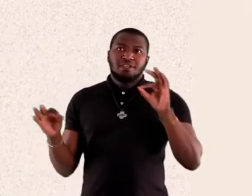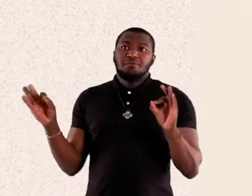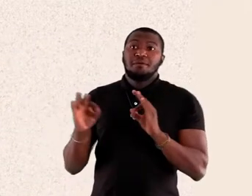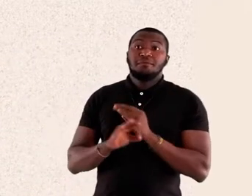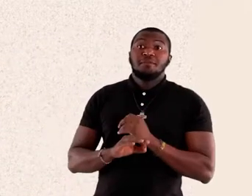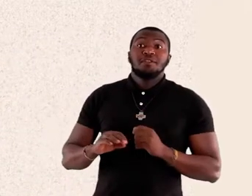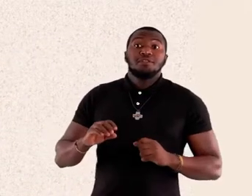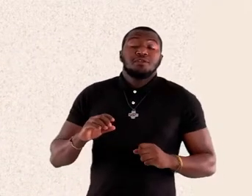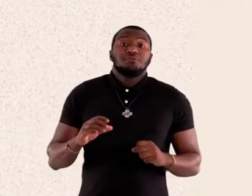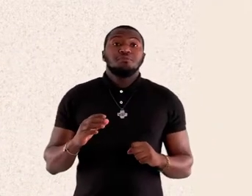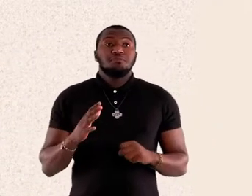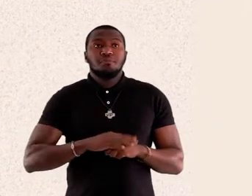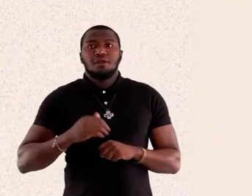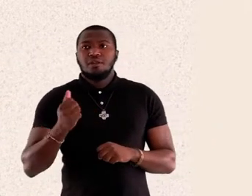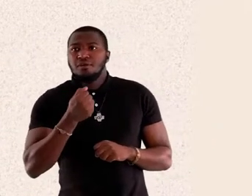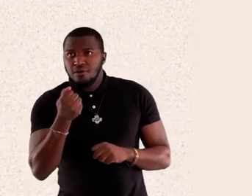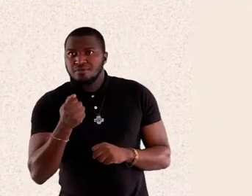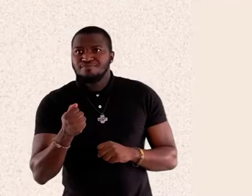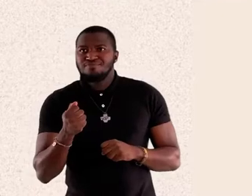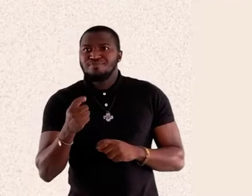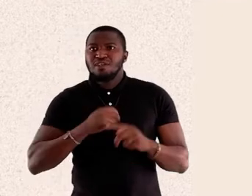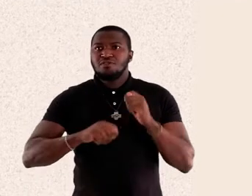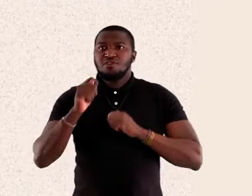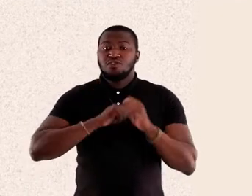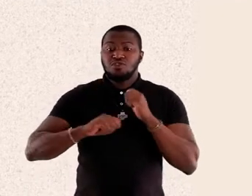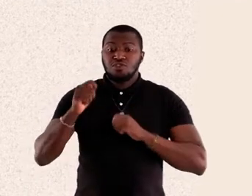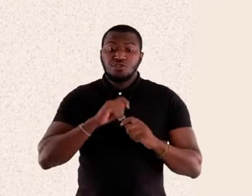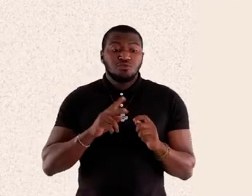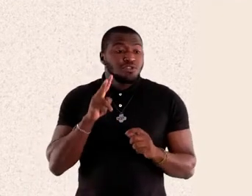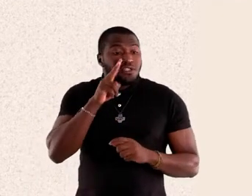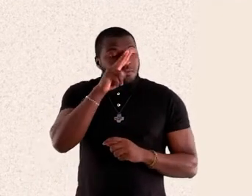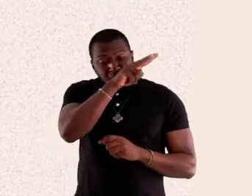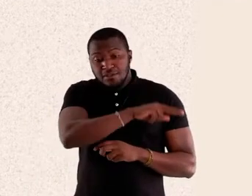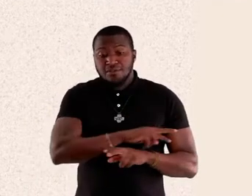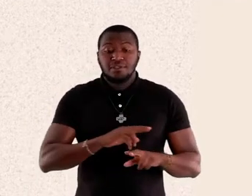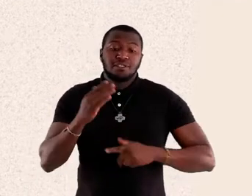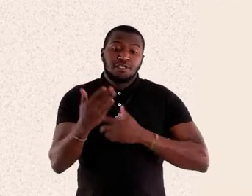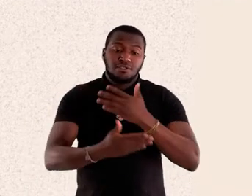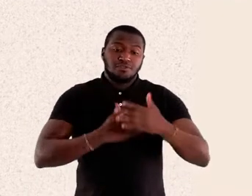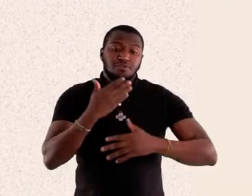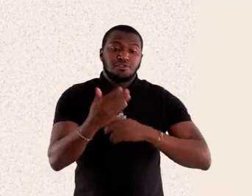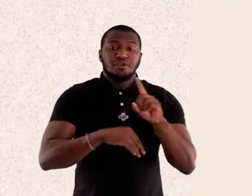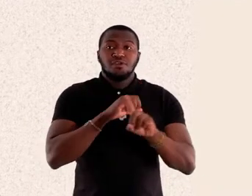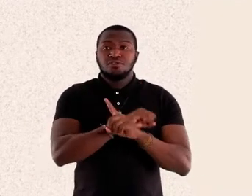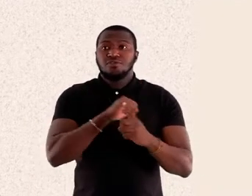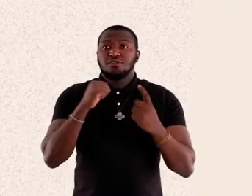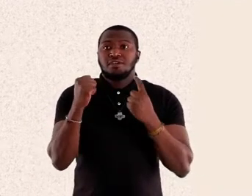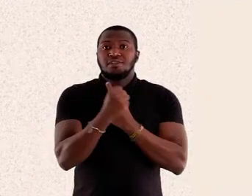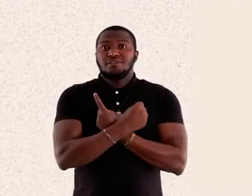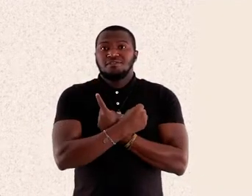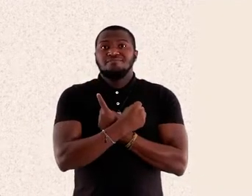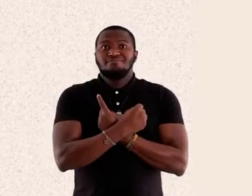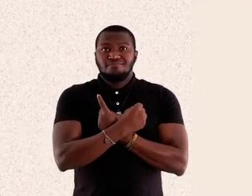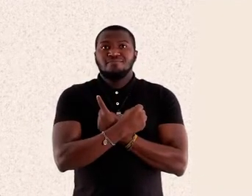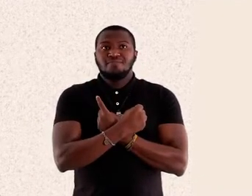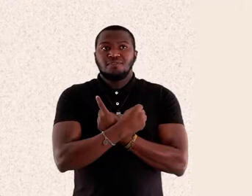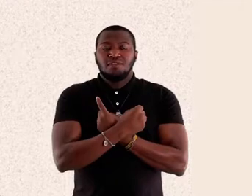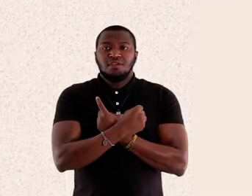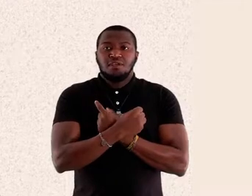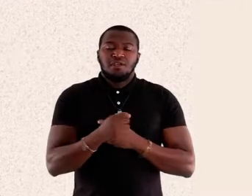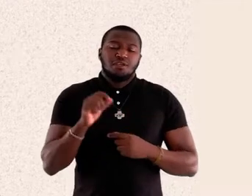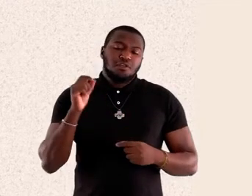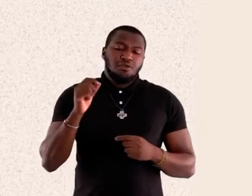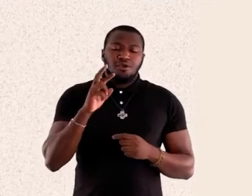investir a no fortalecimento das relações sociais do que nessas outras causas e talvez o resultado